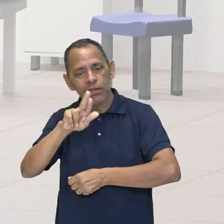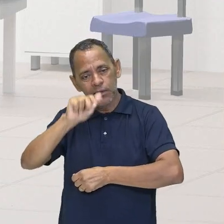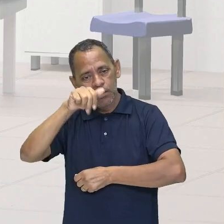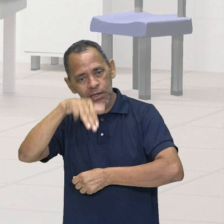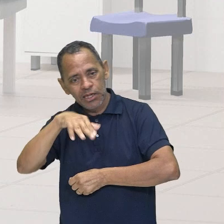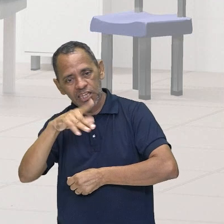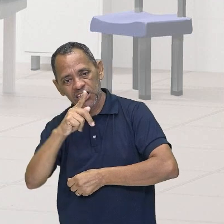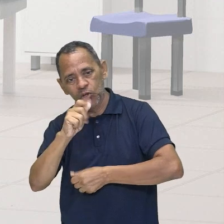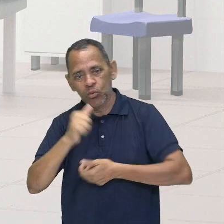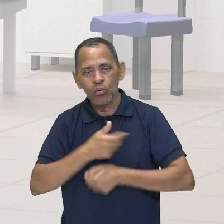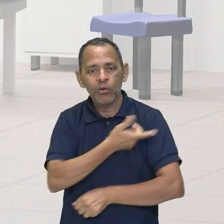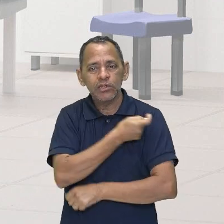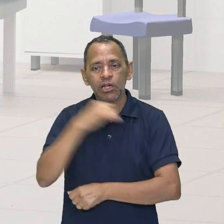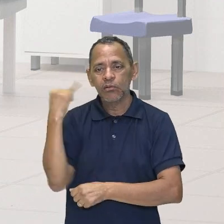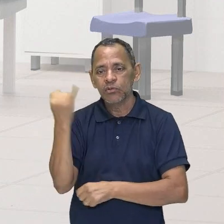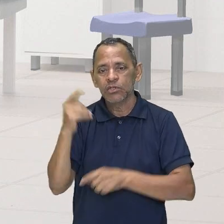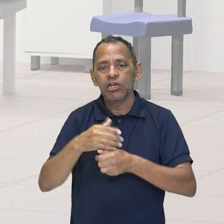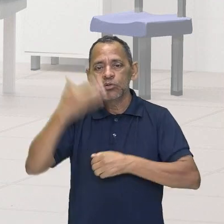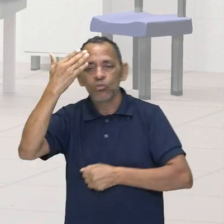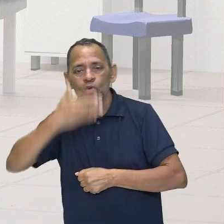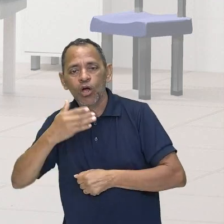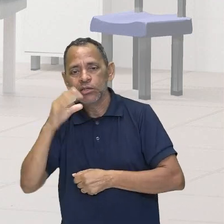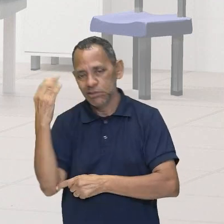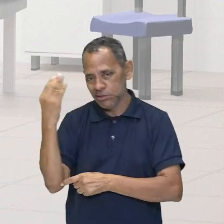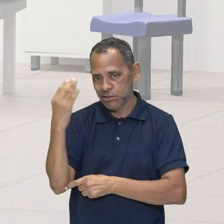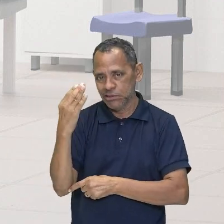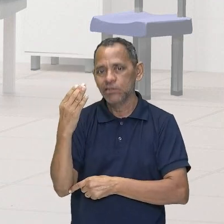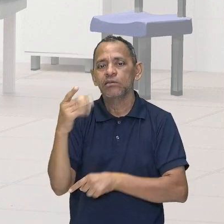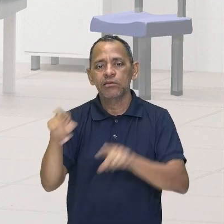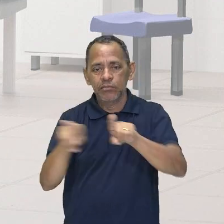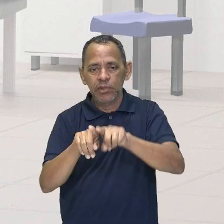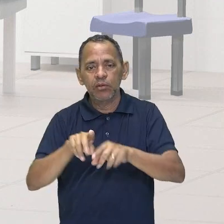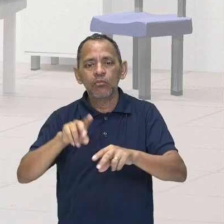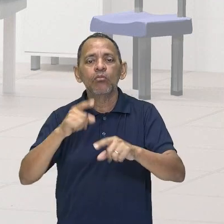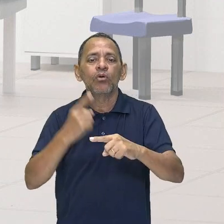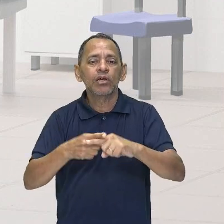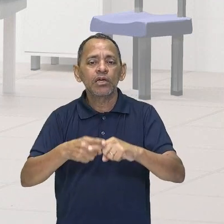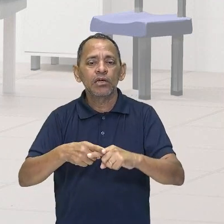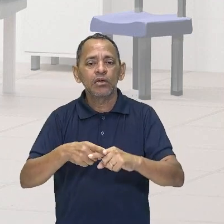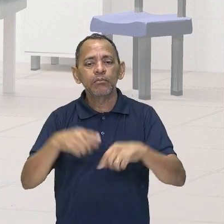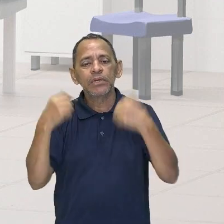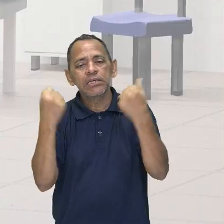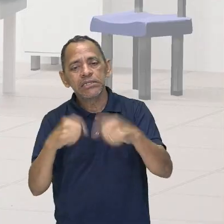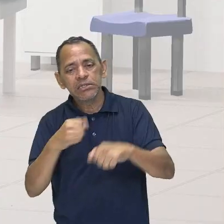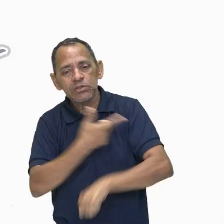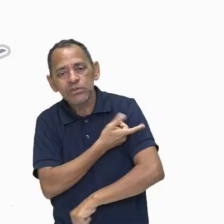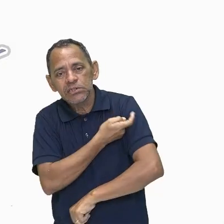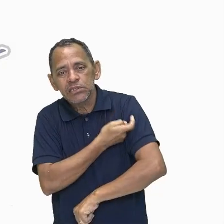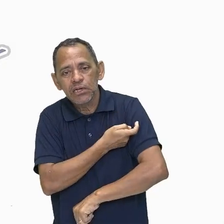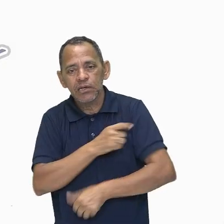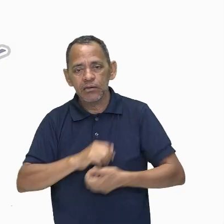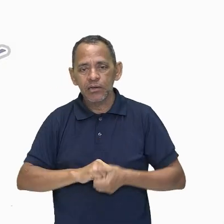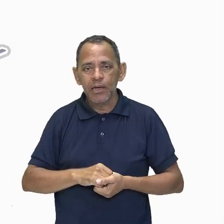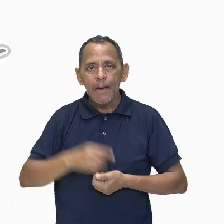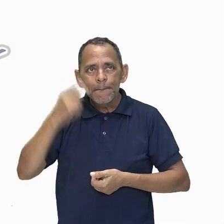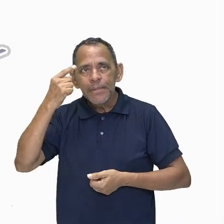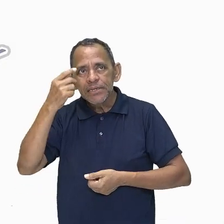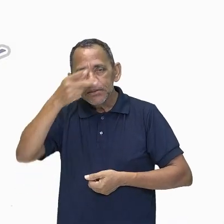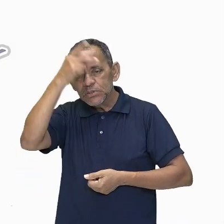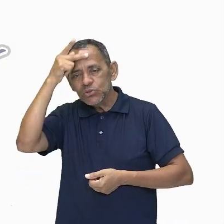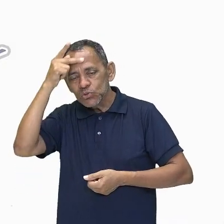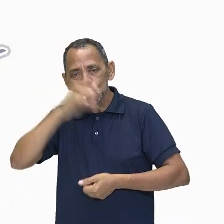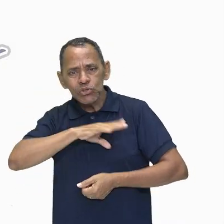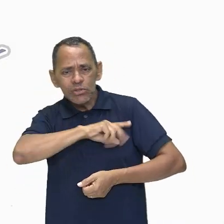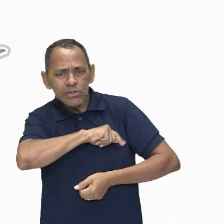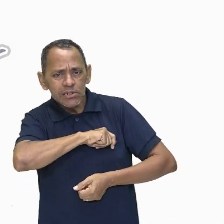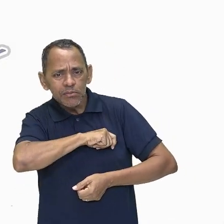importante, é comprovada cientificamente, e porque nós devemos vacinar. Pense nas pessoas que você ama. Você gostaria que